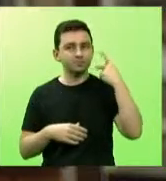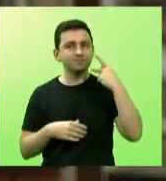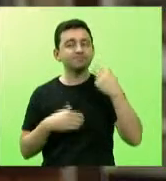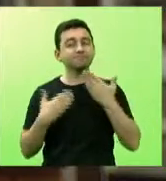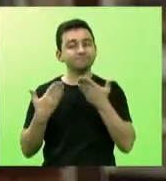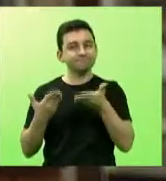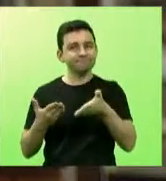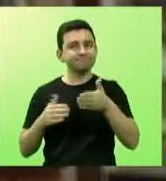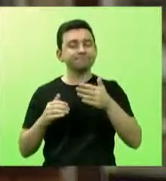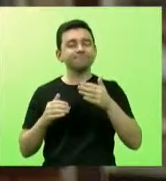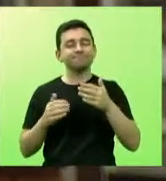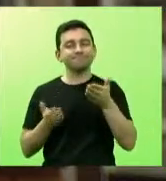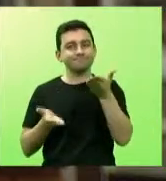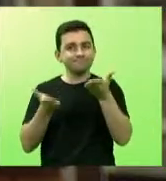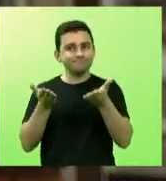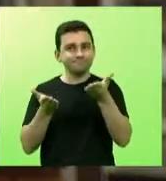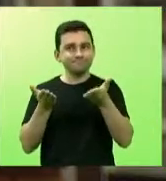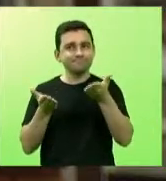dessa equiparação